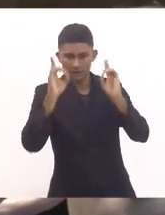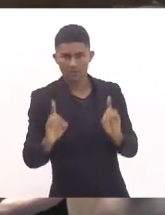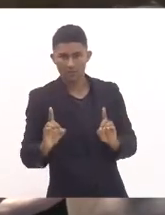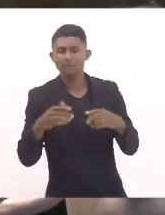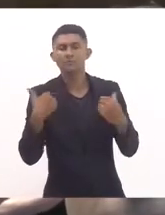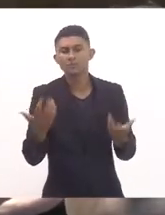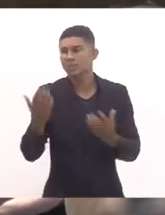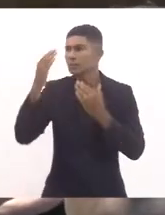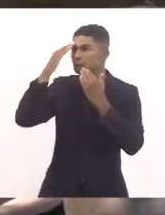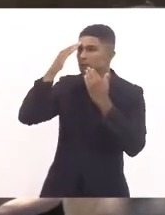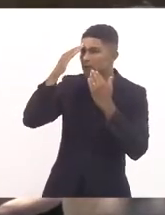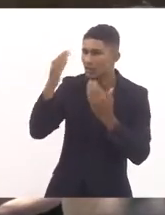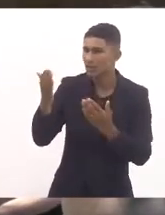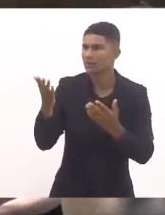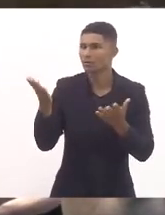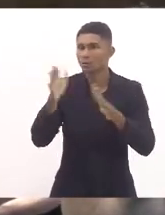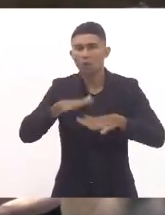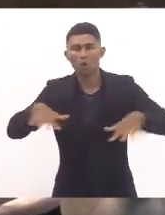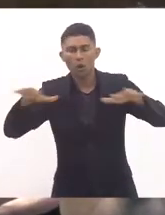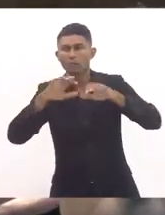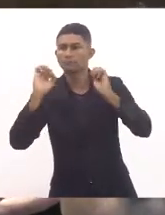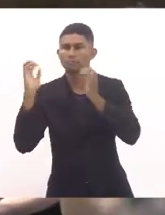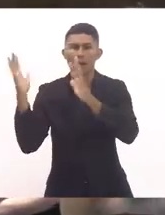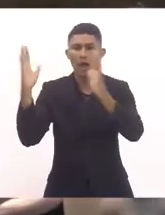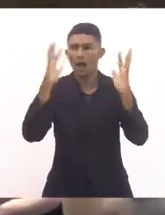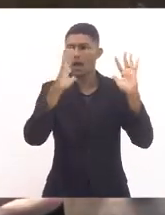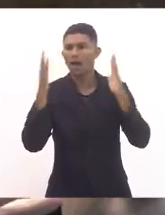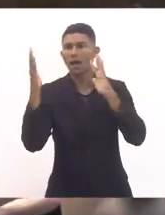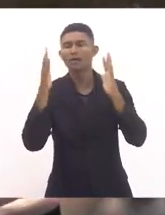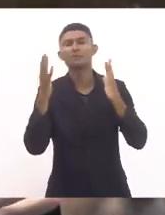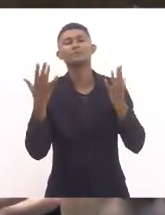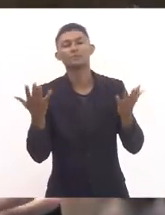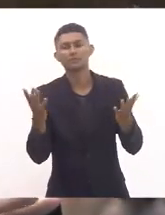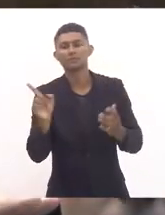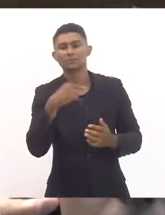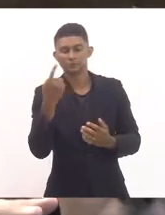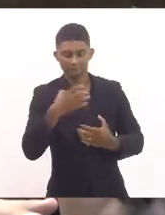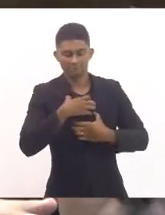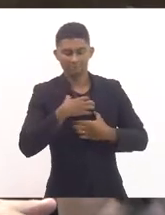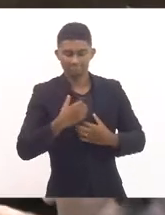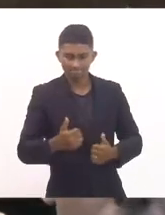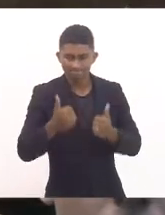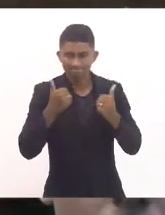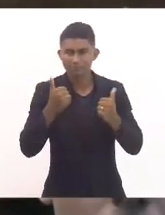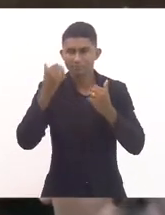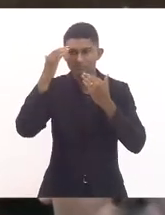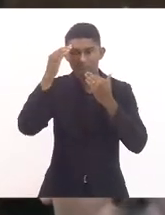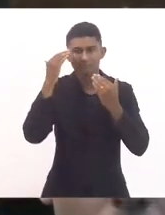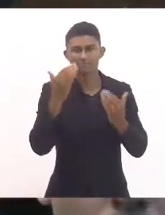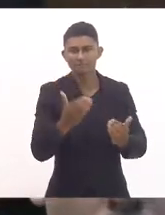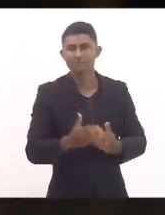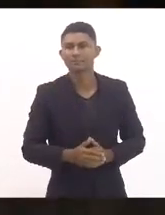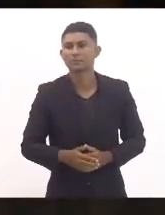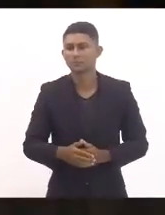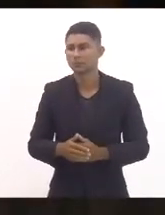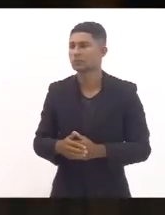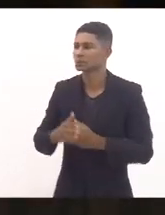pela presença, parabéns a todos. E quem ganha somos nós. Obrigado, presidente.